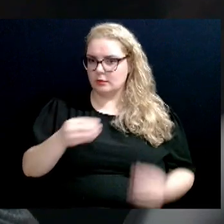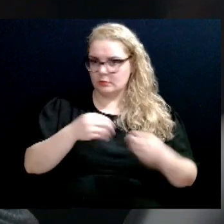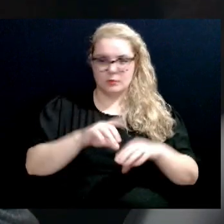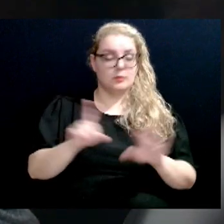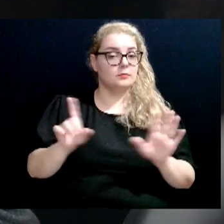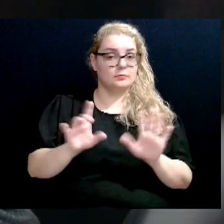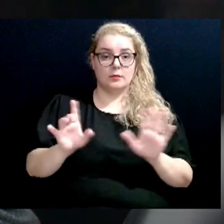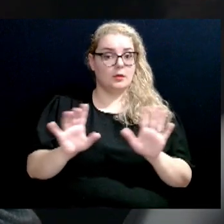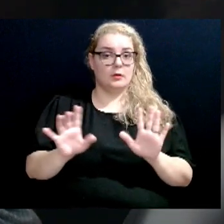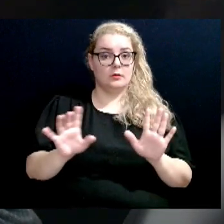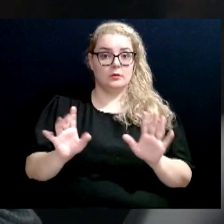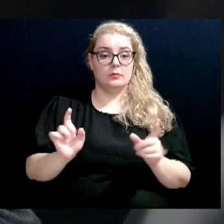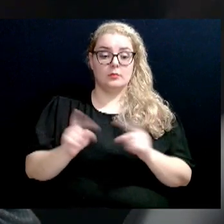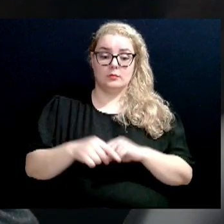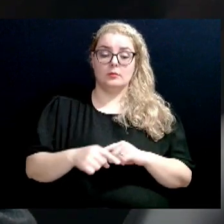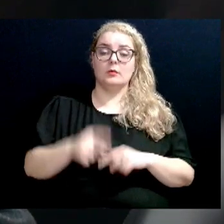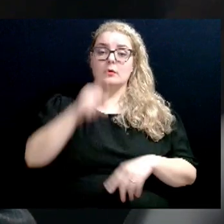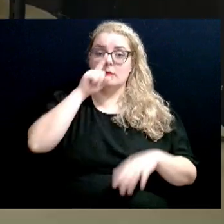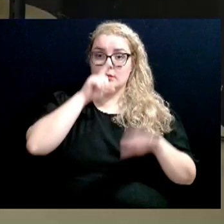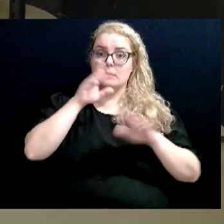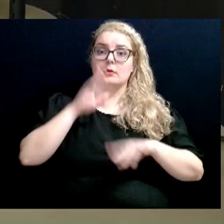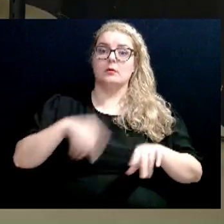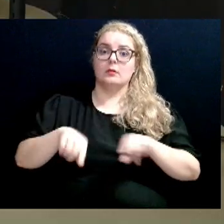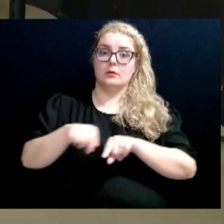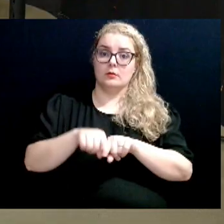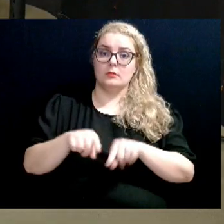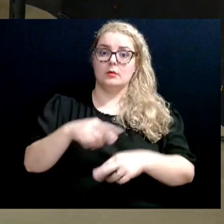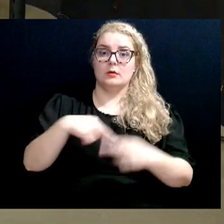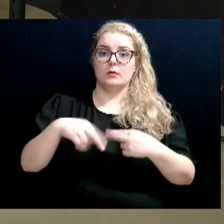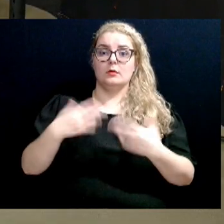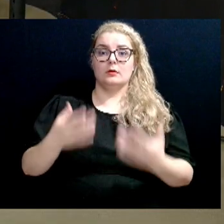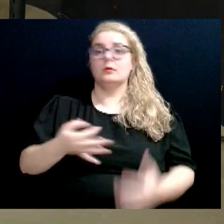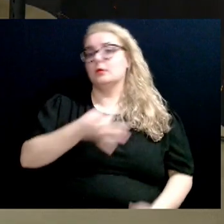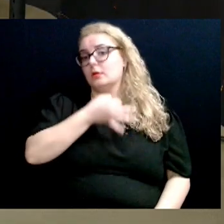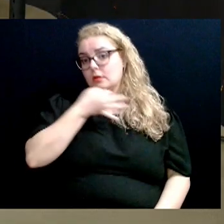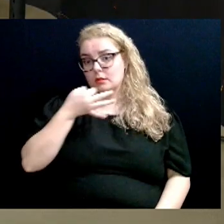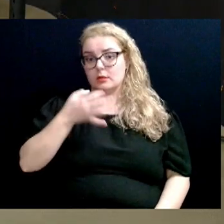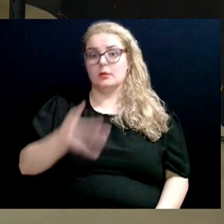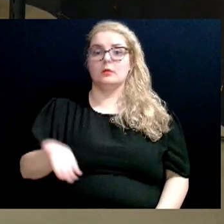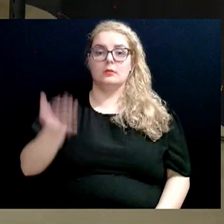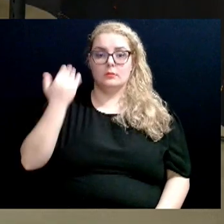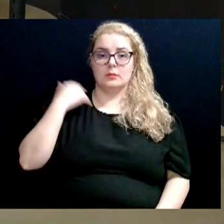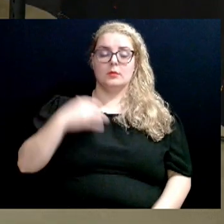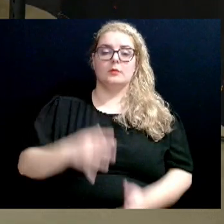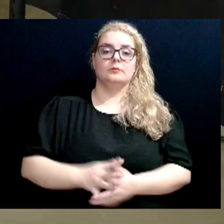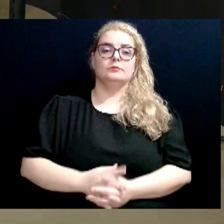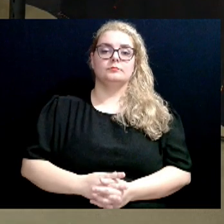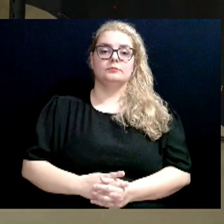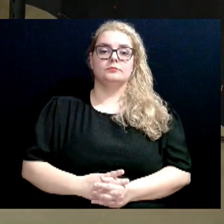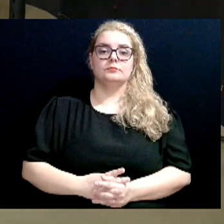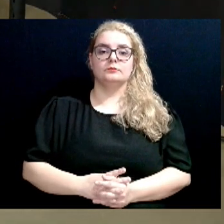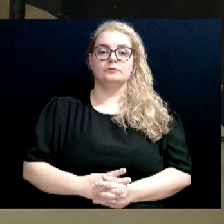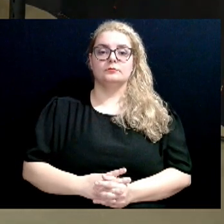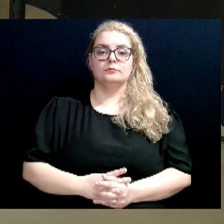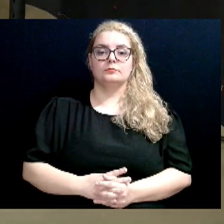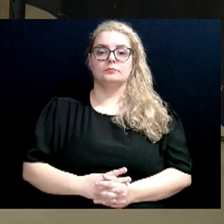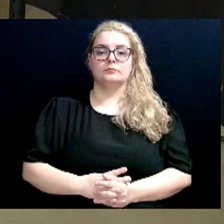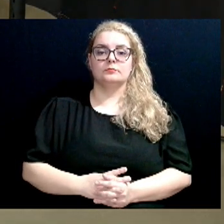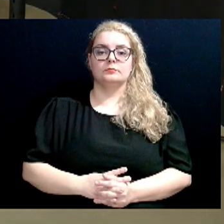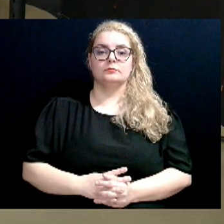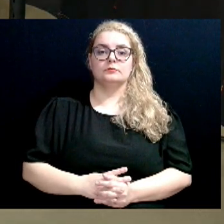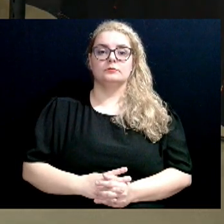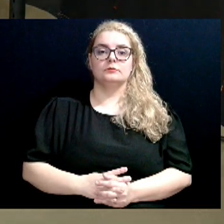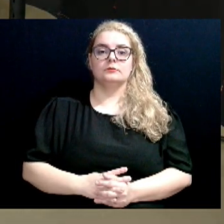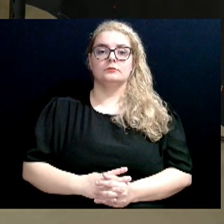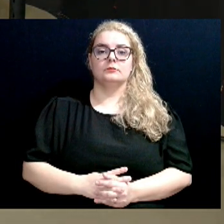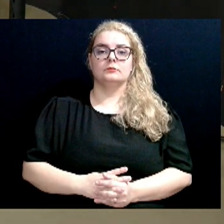que ter um pouco de cautela sobre isso, tá? Excelente, vamos lá. Mais uma pergunta na tela, por favor, produção. Vamos ver quem está conosco?